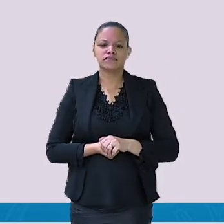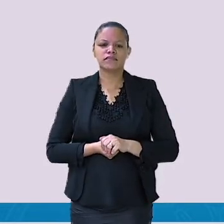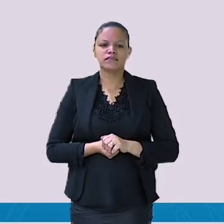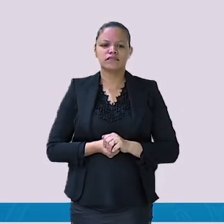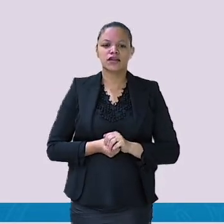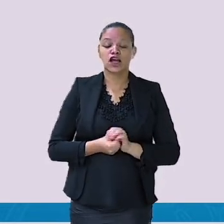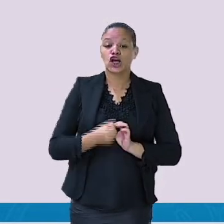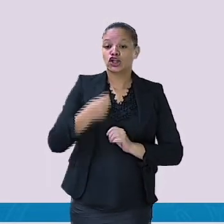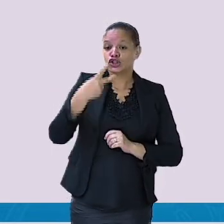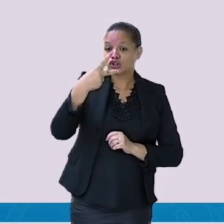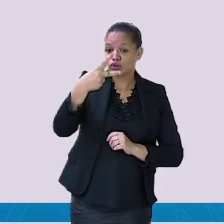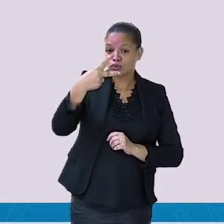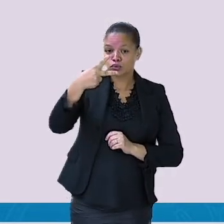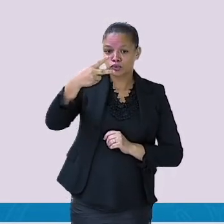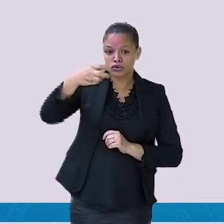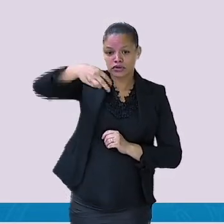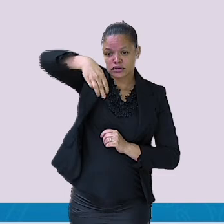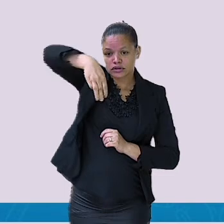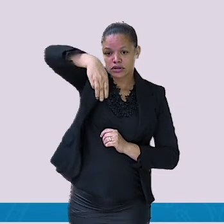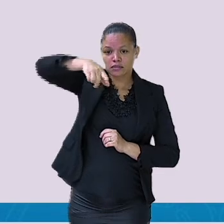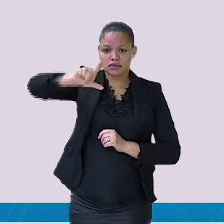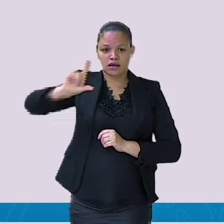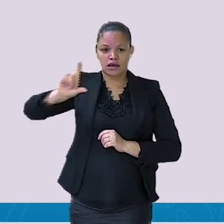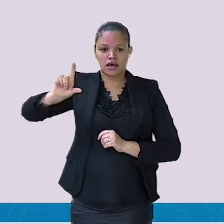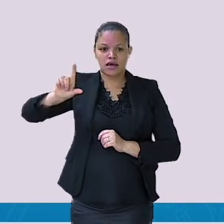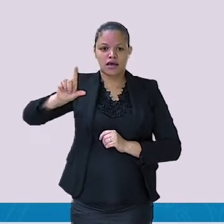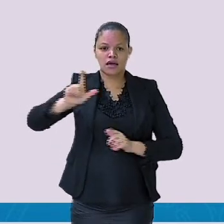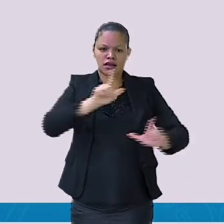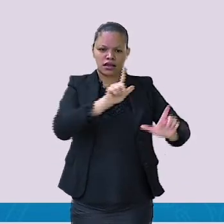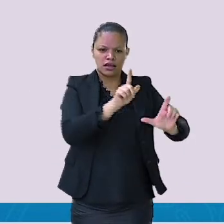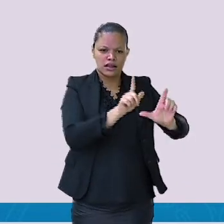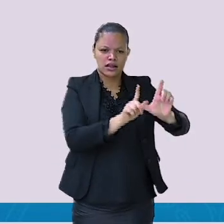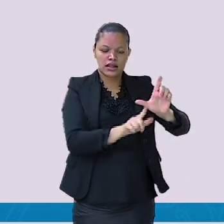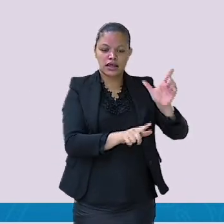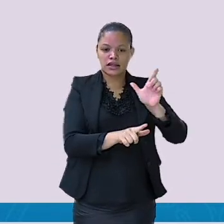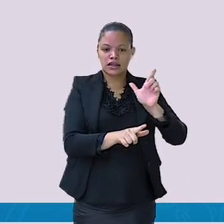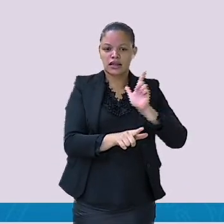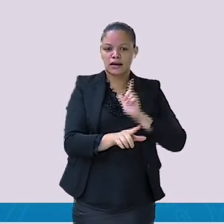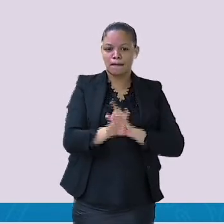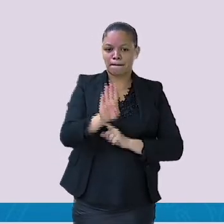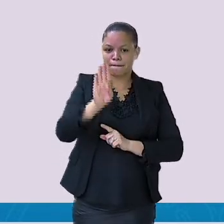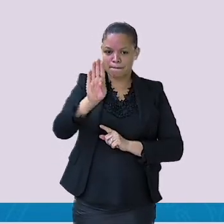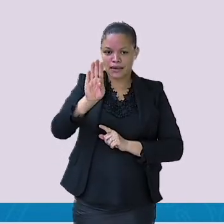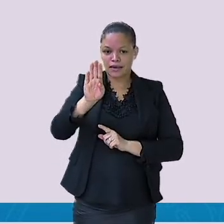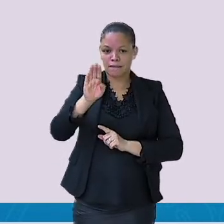B, 25 litros. Litros eu represento com a letra